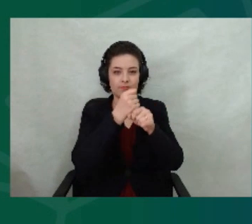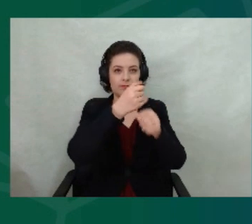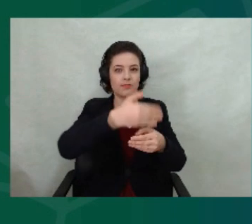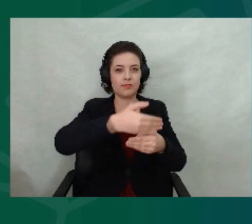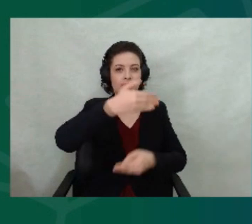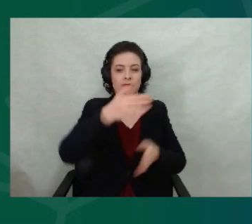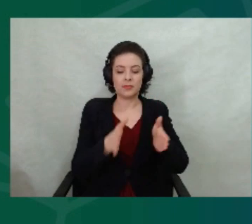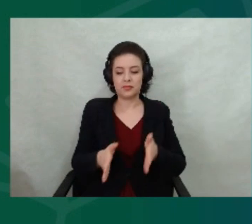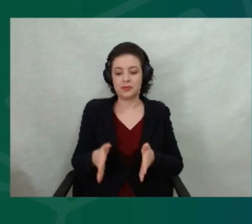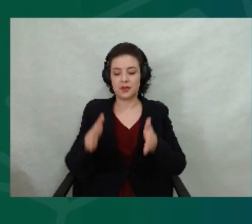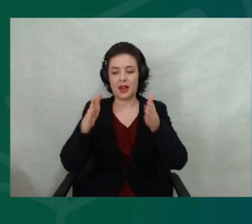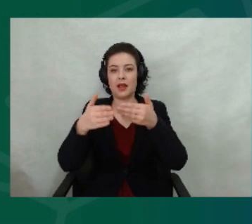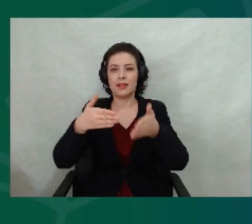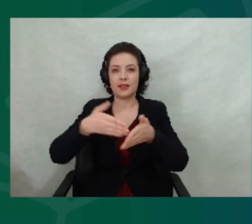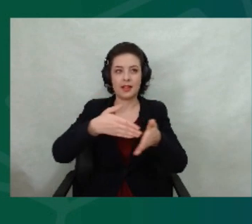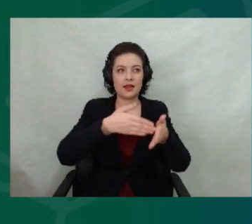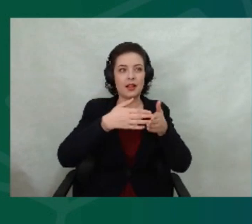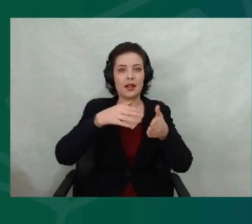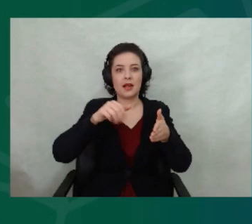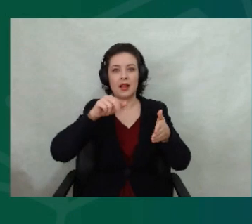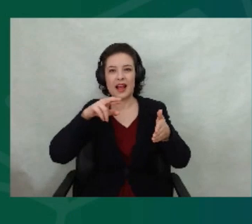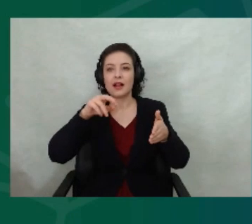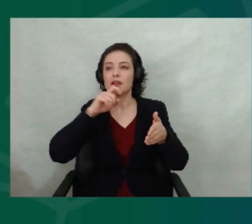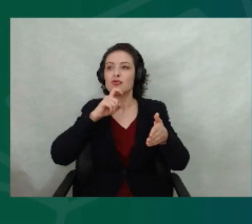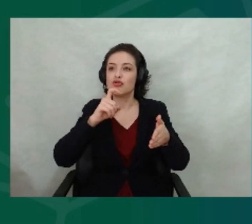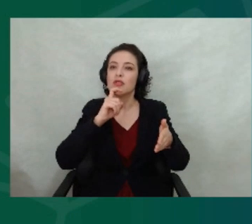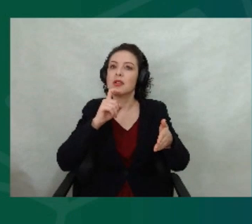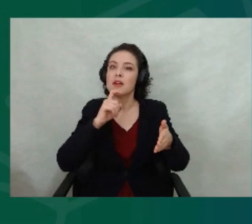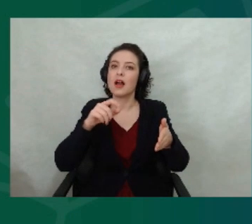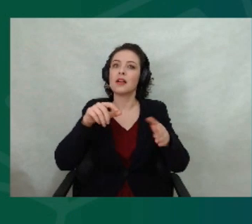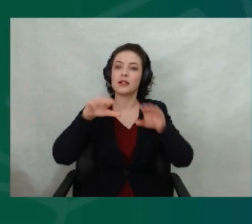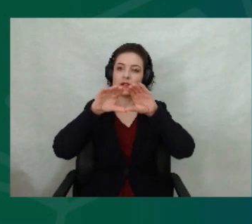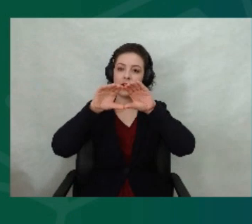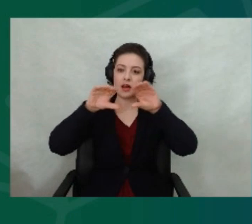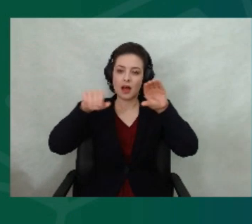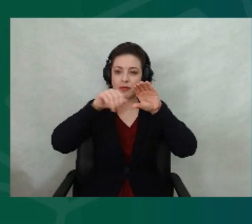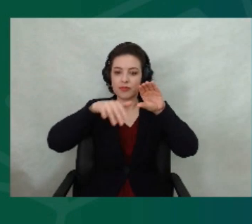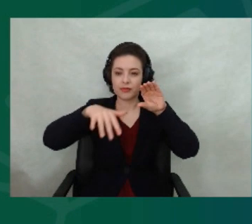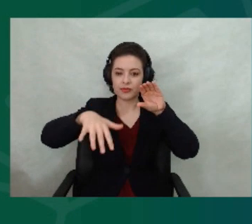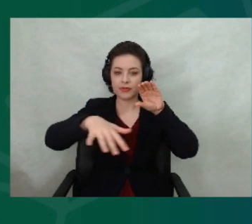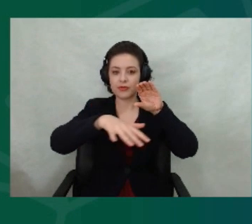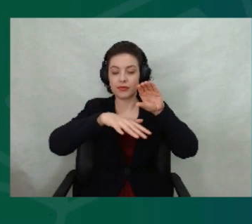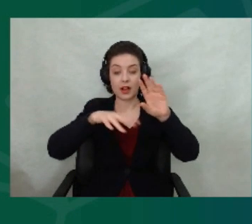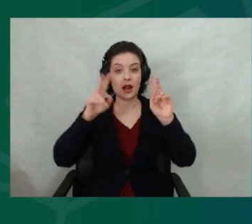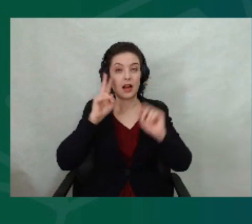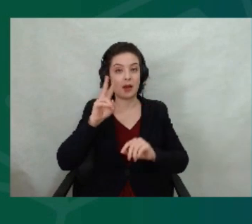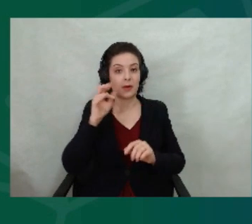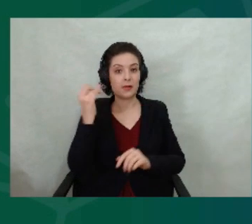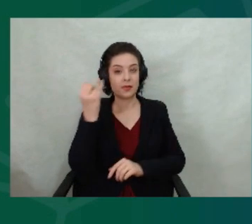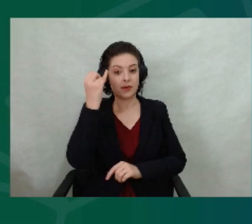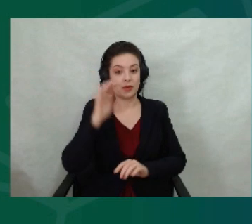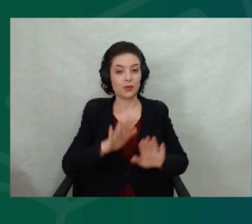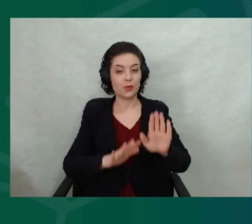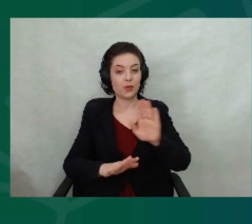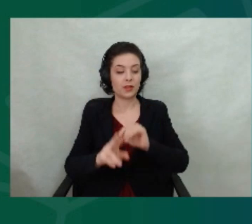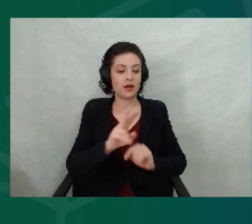tem um fluxo de ar-condicionado, aparelhos de ar-condicionado. Então, lembrar da inspeção cuidadosa, da